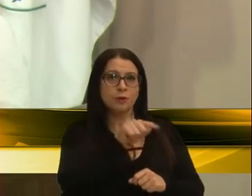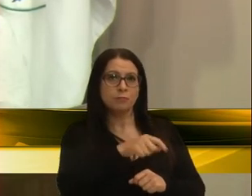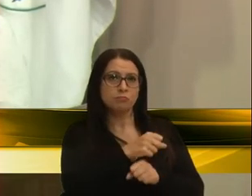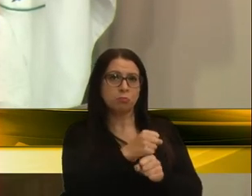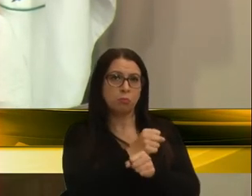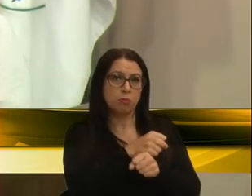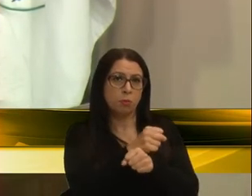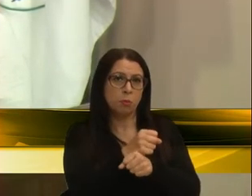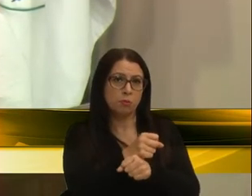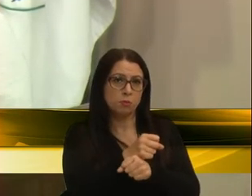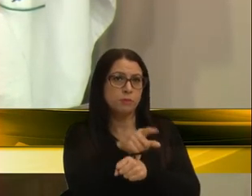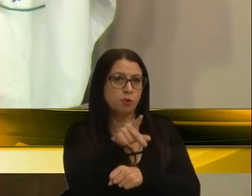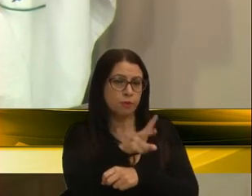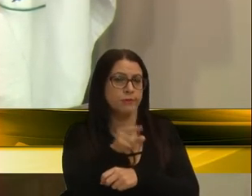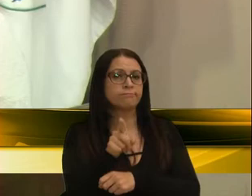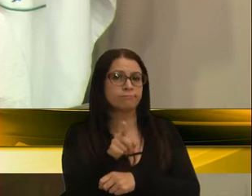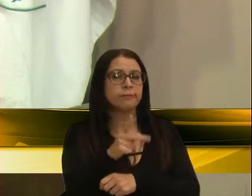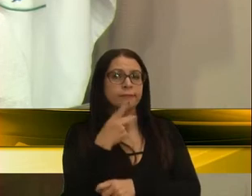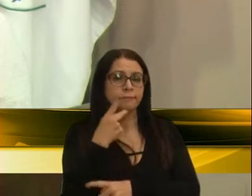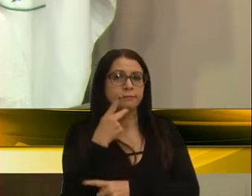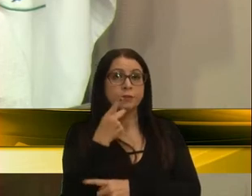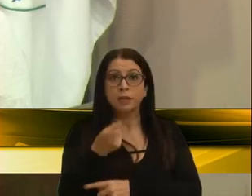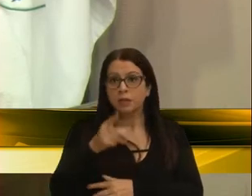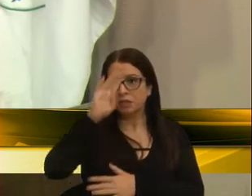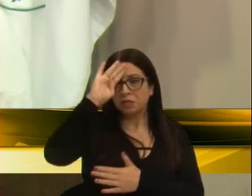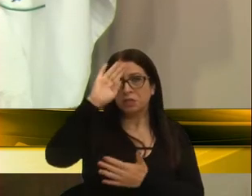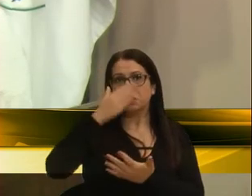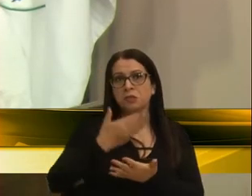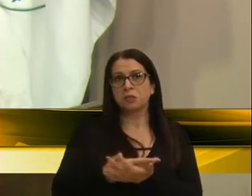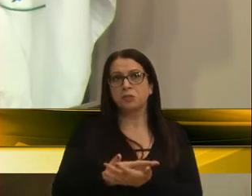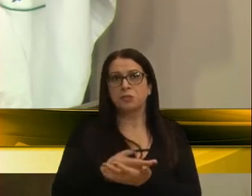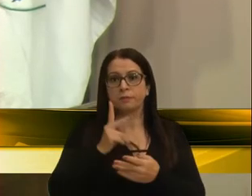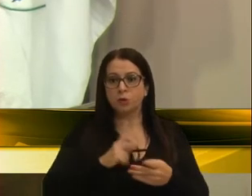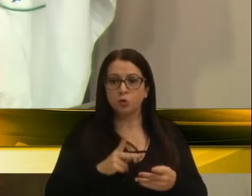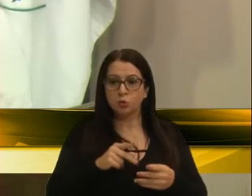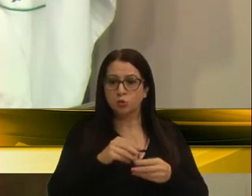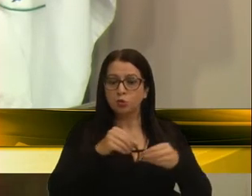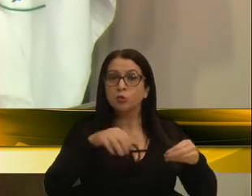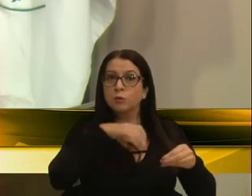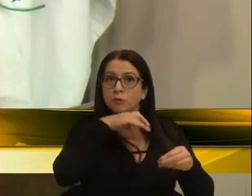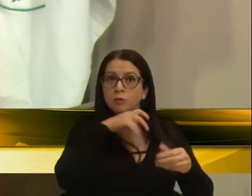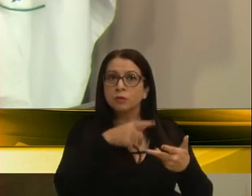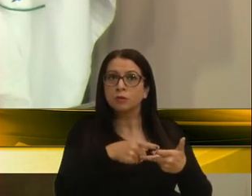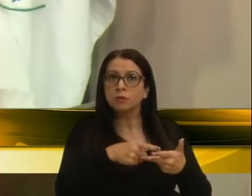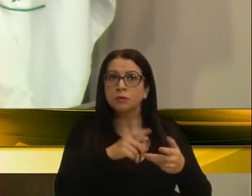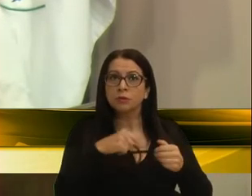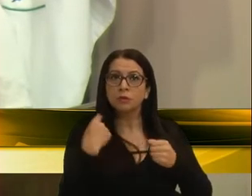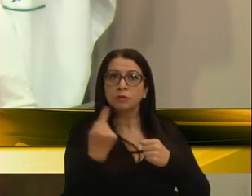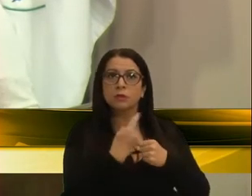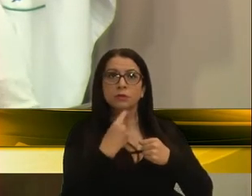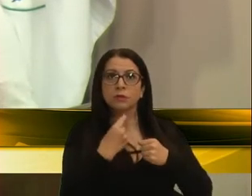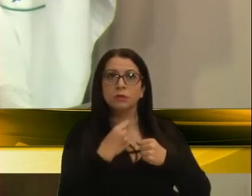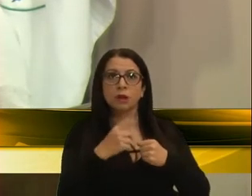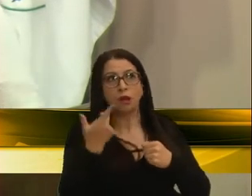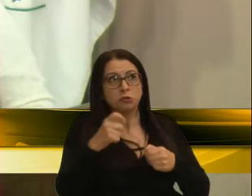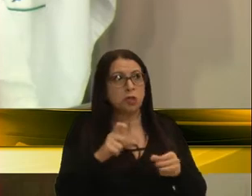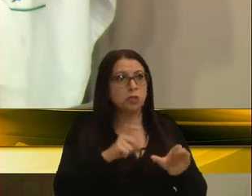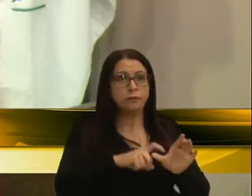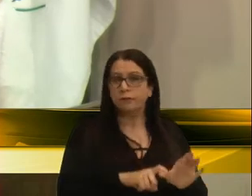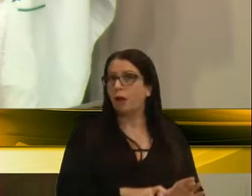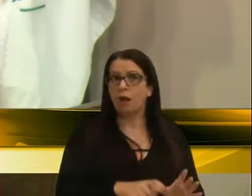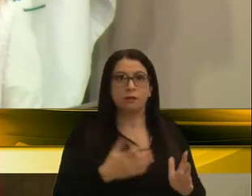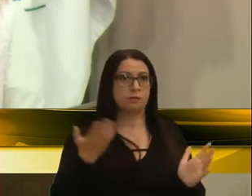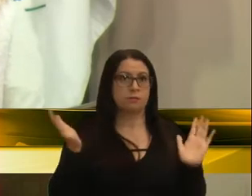atrás disso. Ela até disse, ela acredita que o dono daqueles terrenos no entorno da casa dela esteja endividado, de